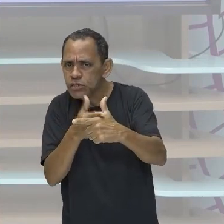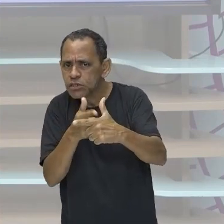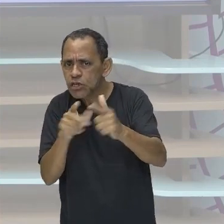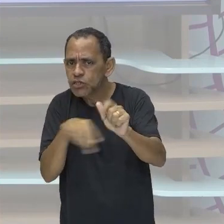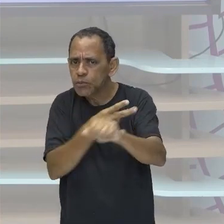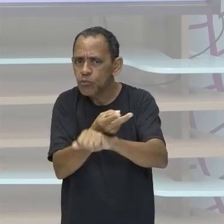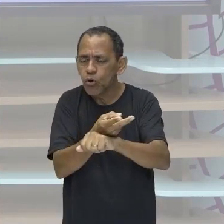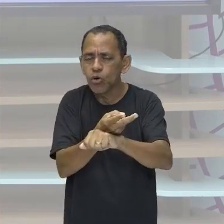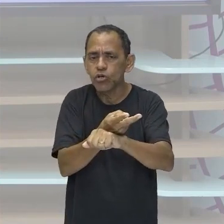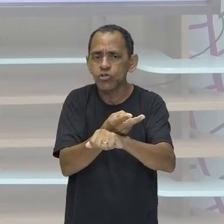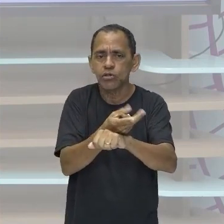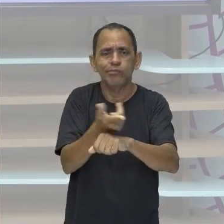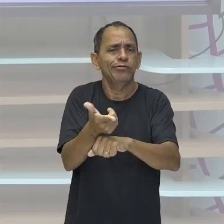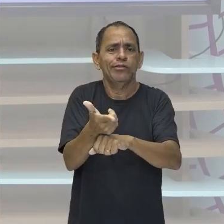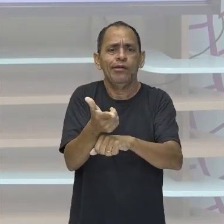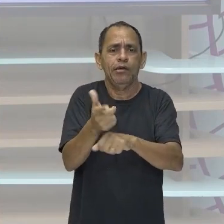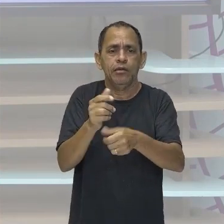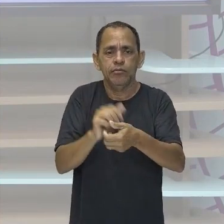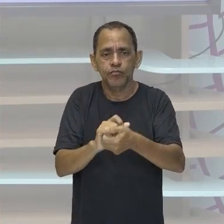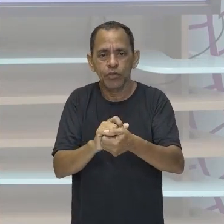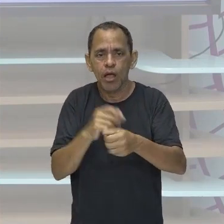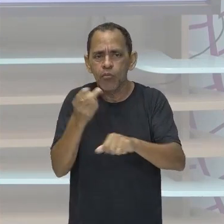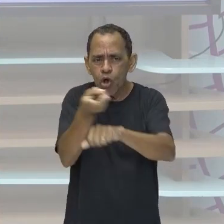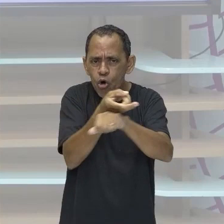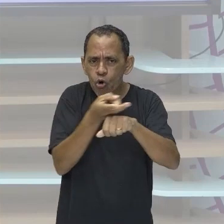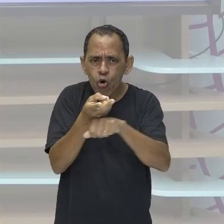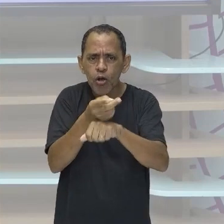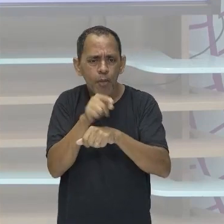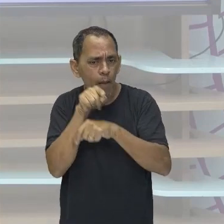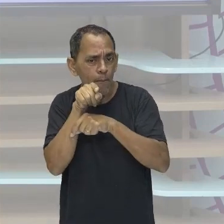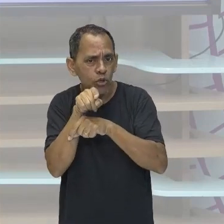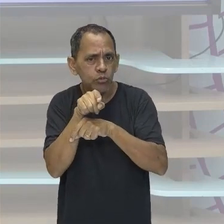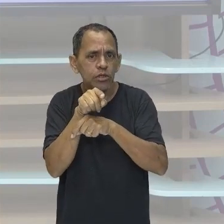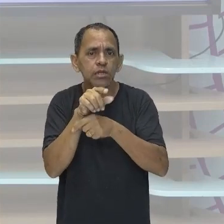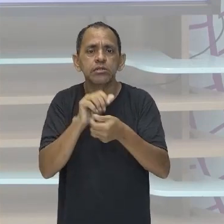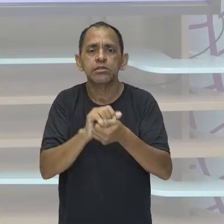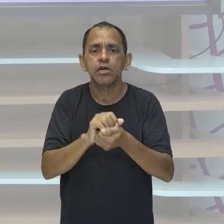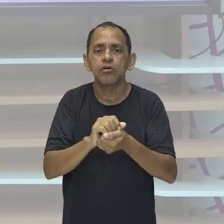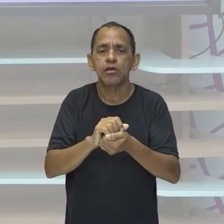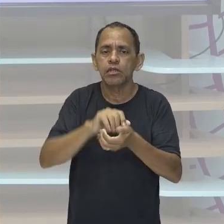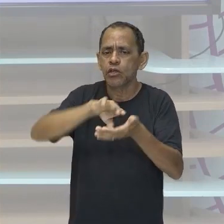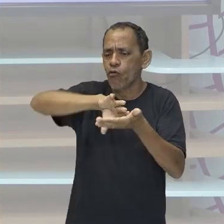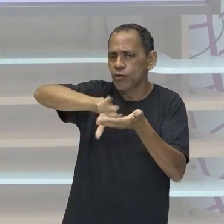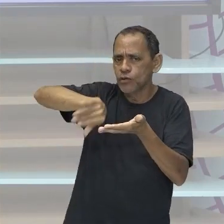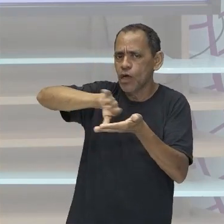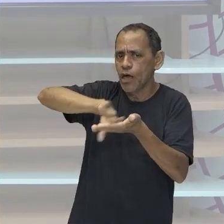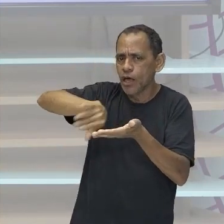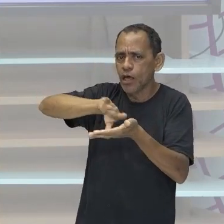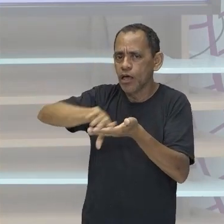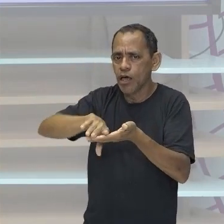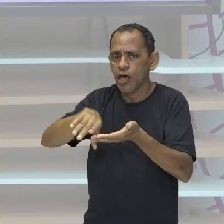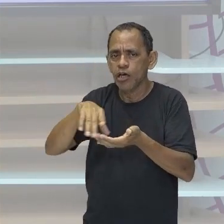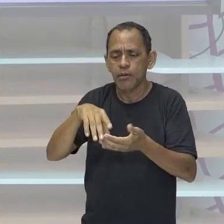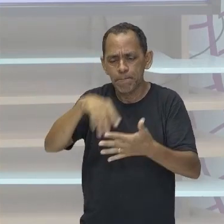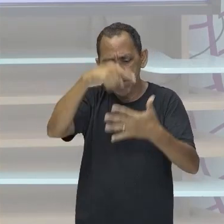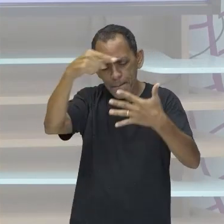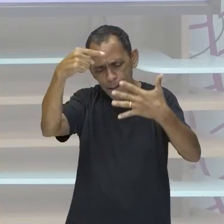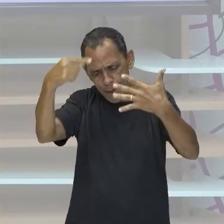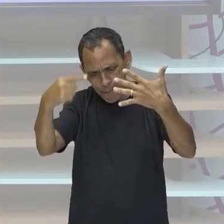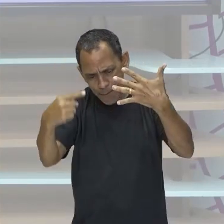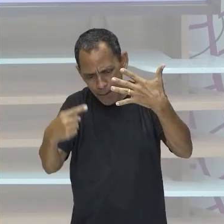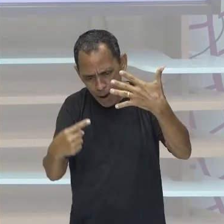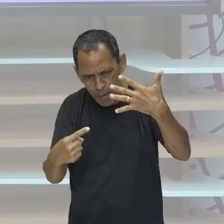tem divisão, então você vai procurar pela multiplicação, você vai por eliminação, certo? Não tem uma, você passa para a